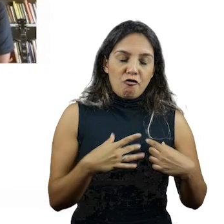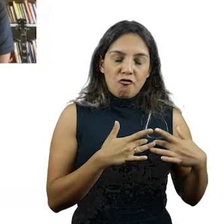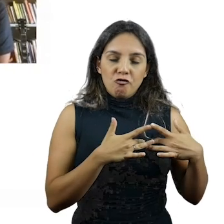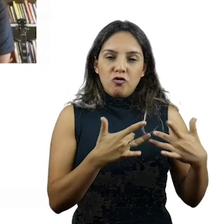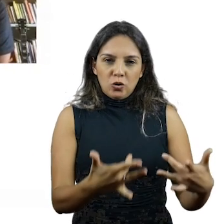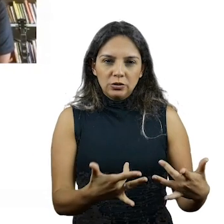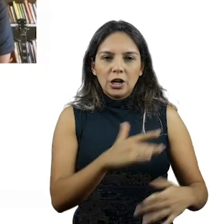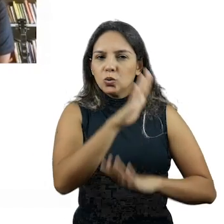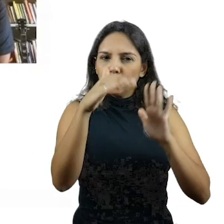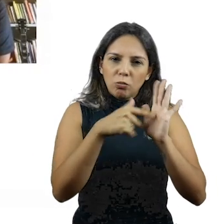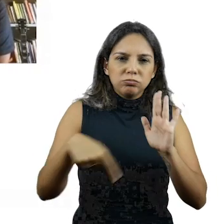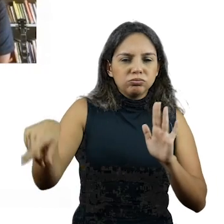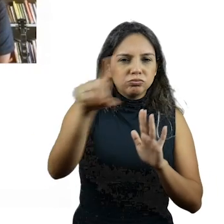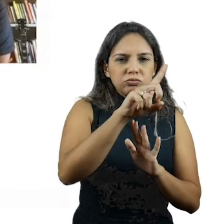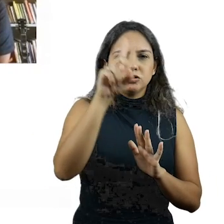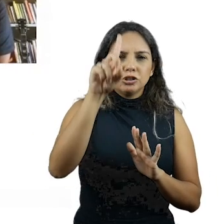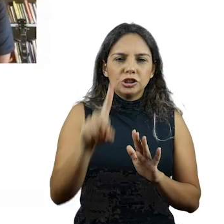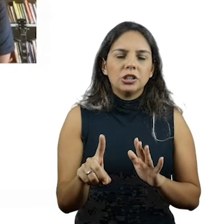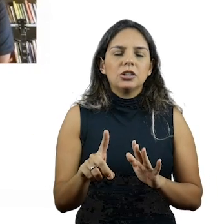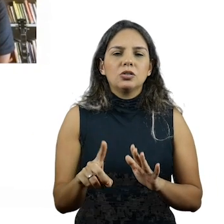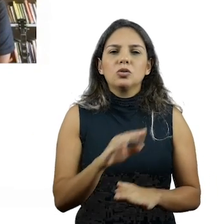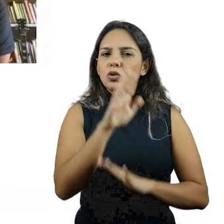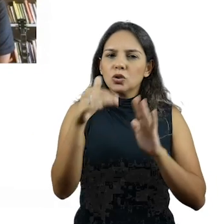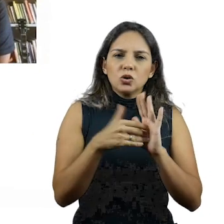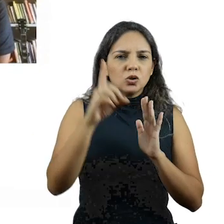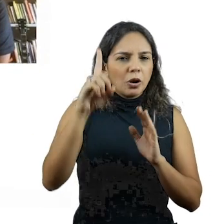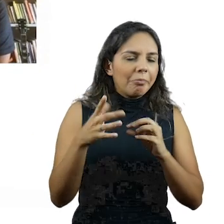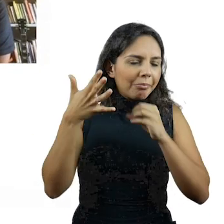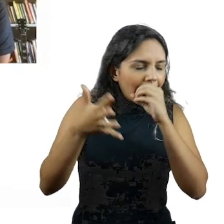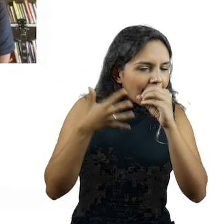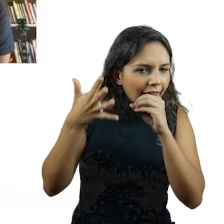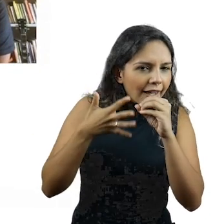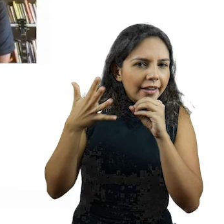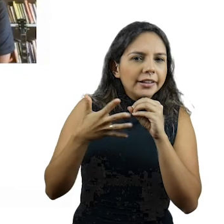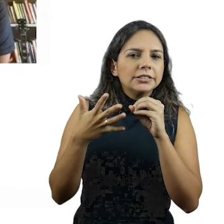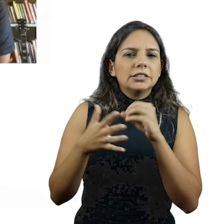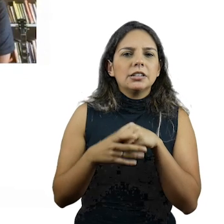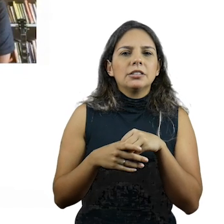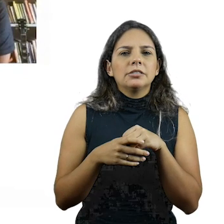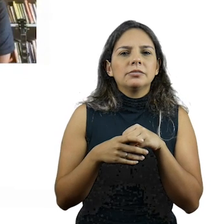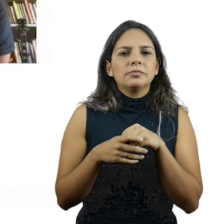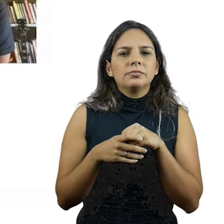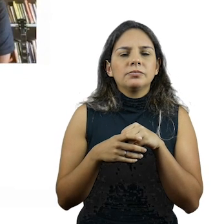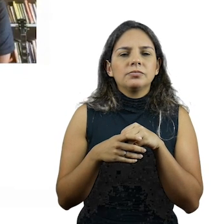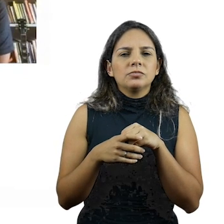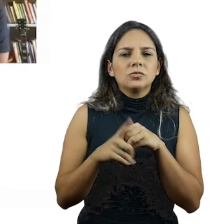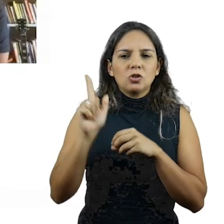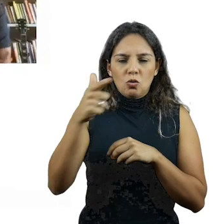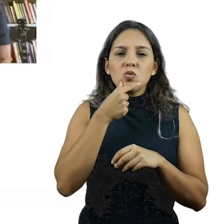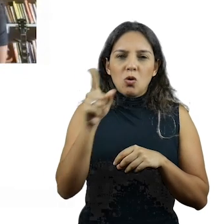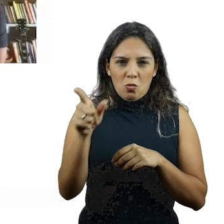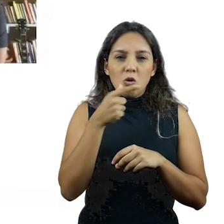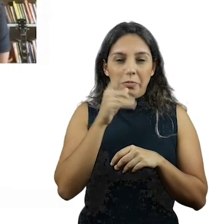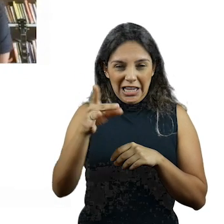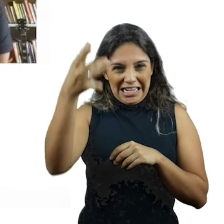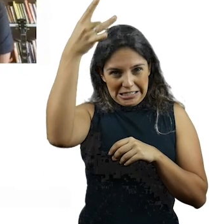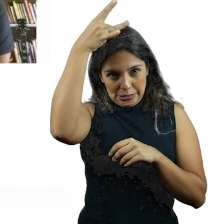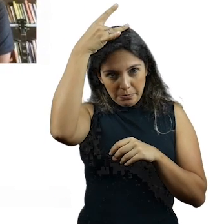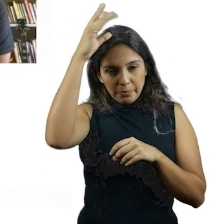voluntário, como todo direito autoral, todo direito de palestra vai para o CVV. André é um espírita